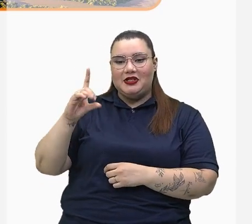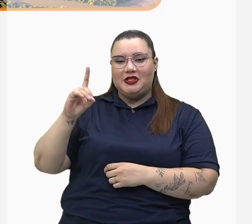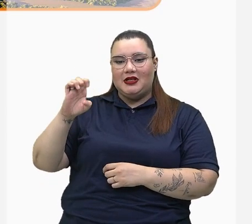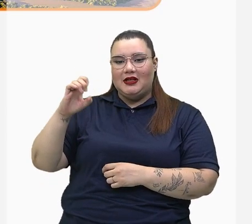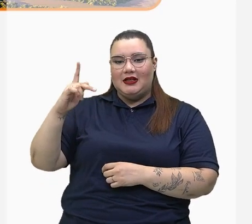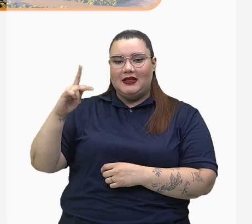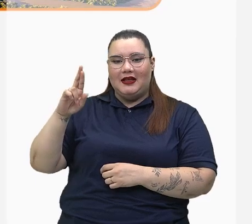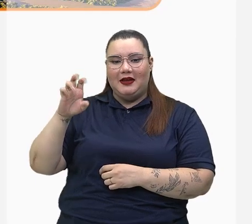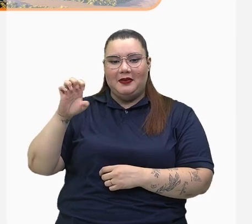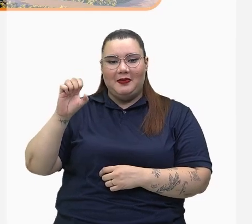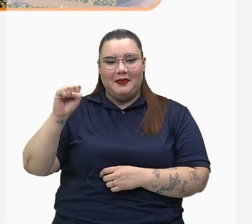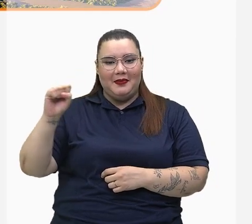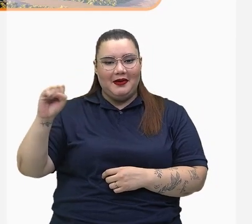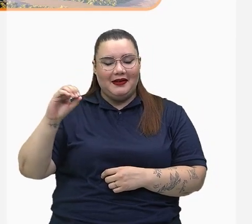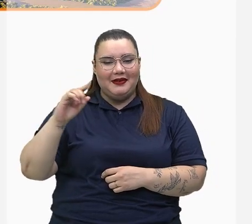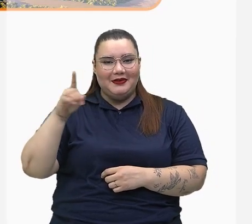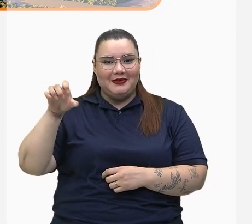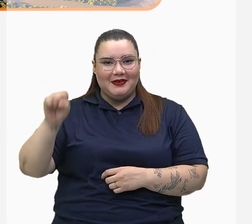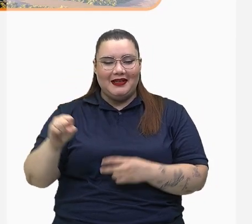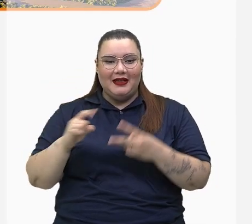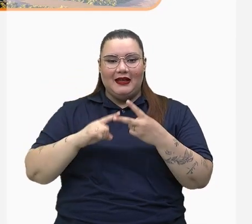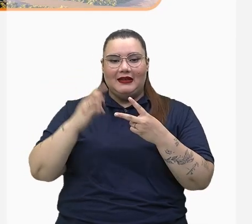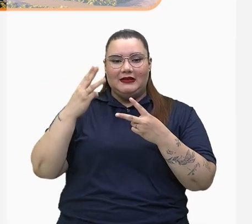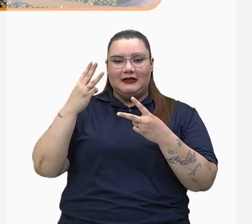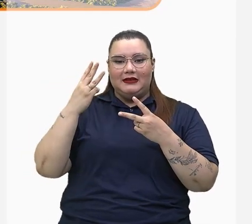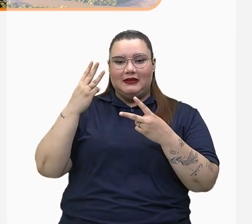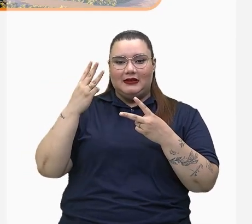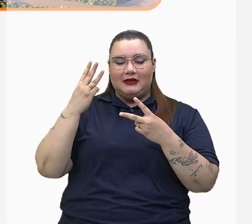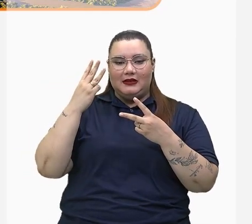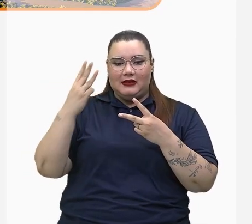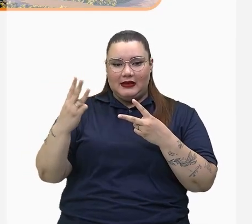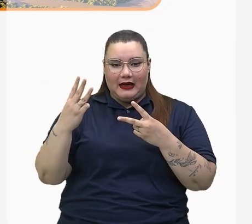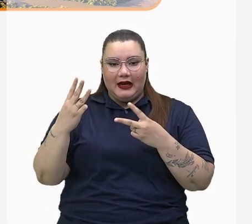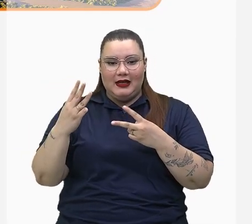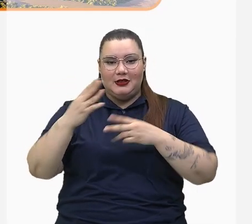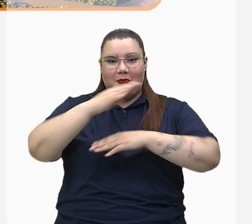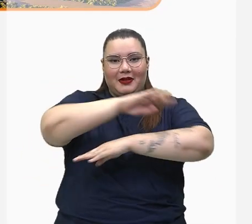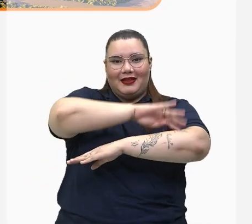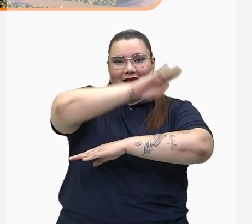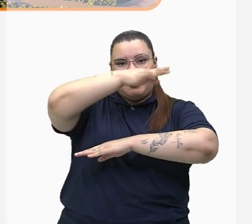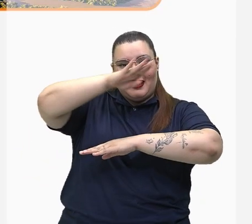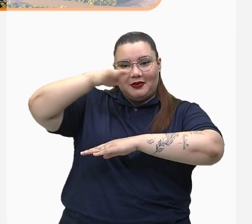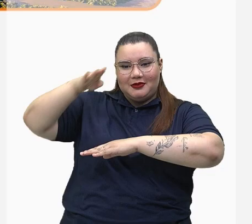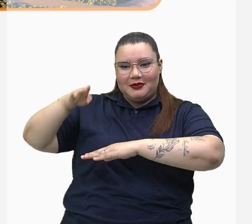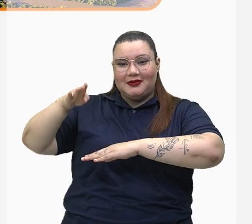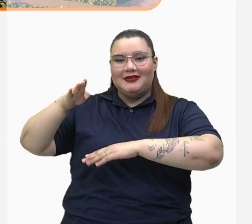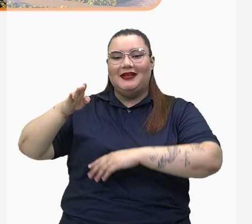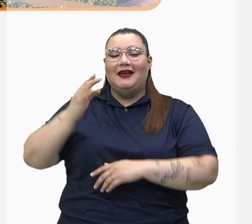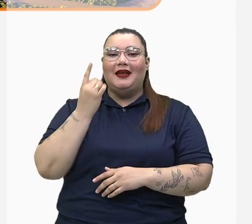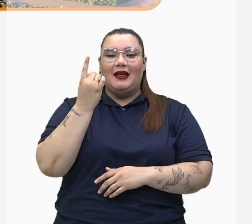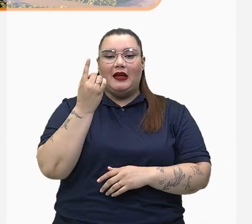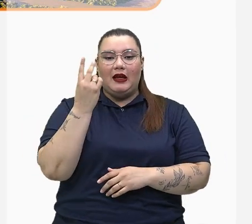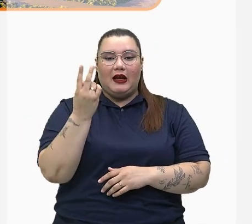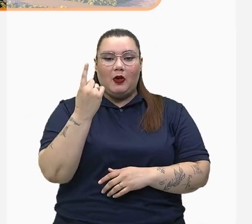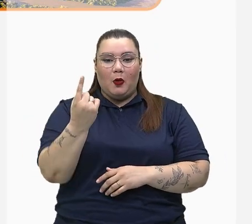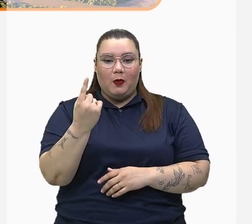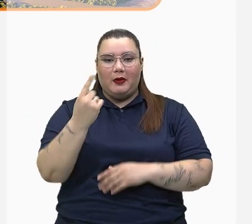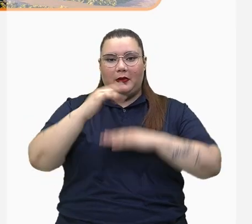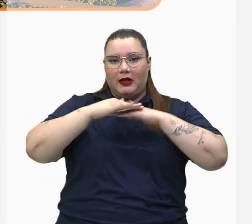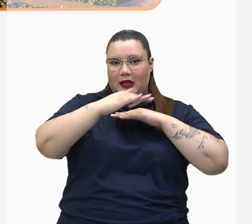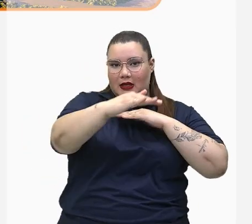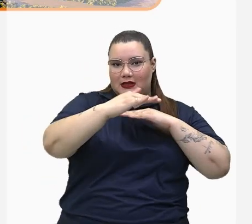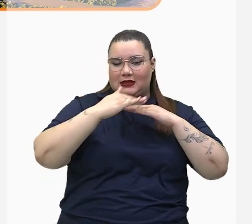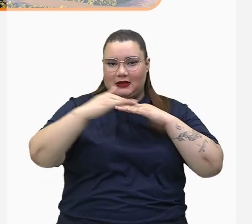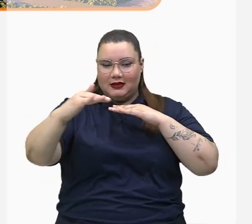3 planaltos e a planície amazônica. Então, o relevo da Amazônia e